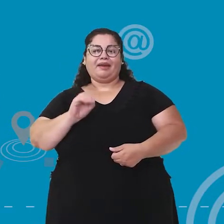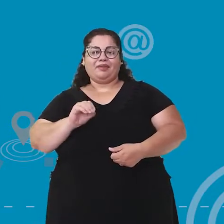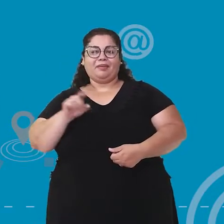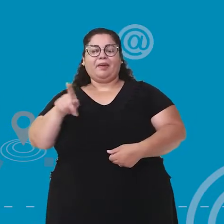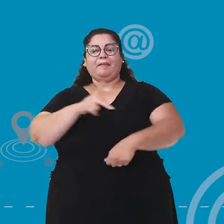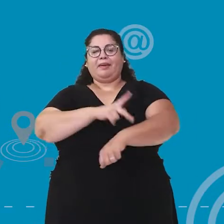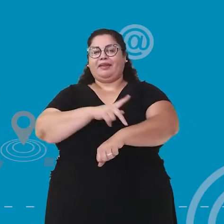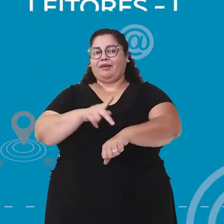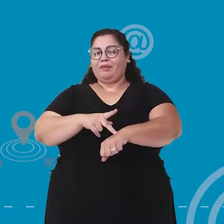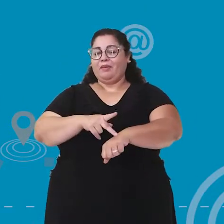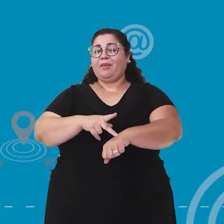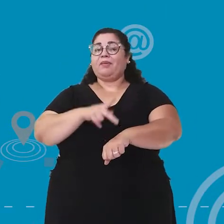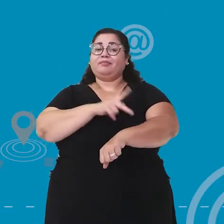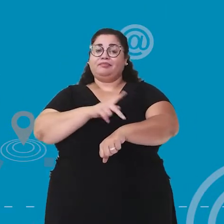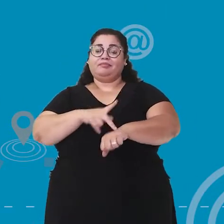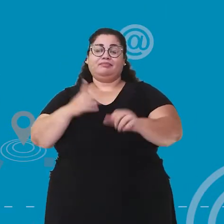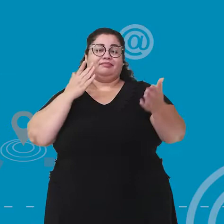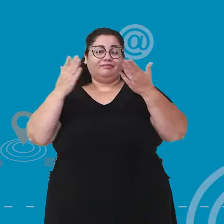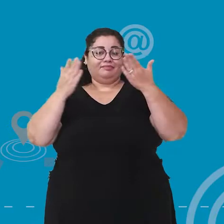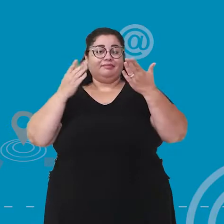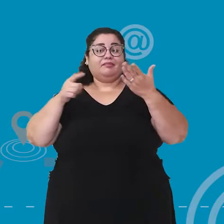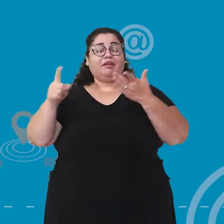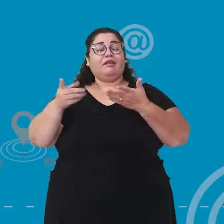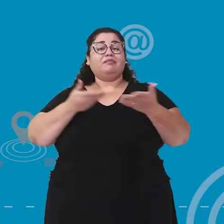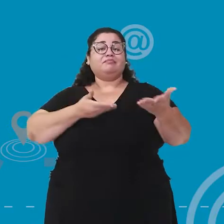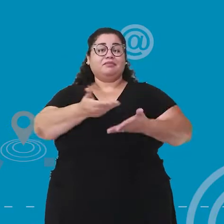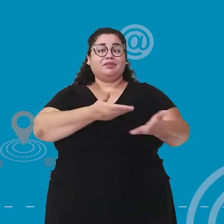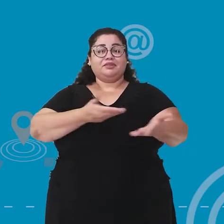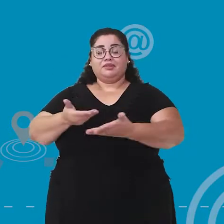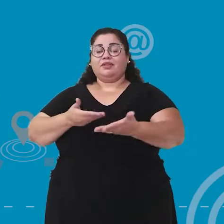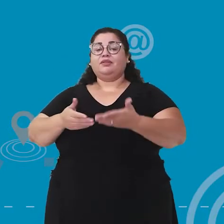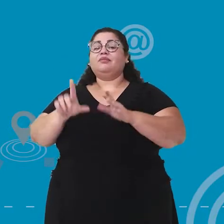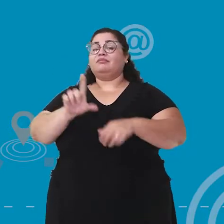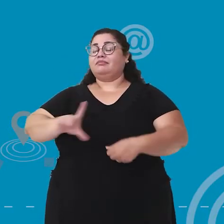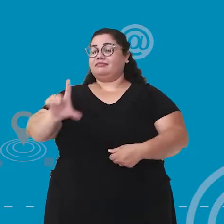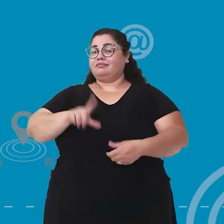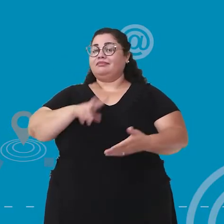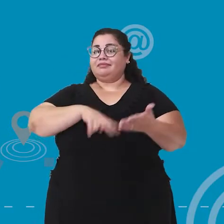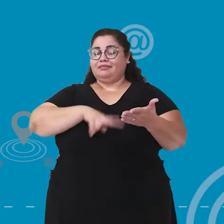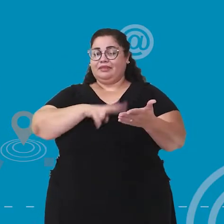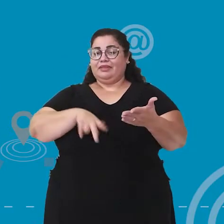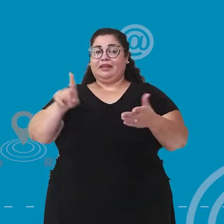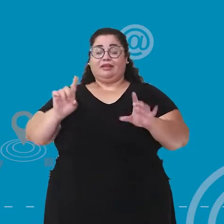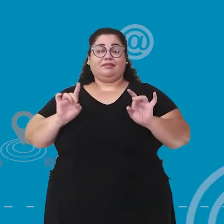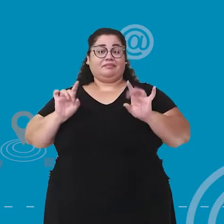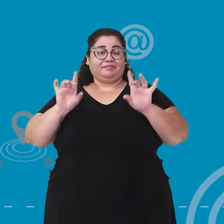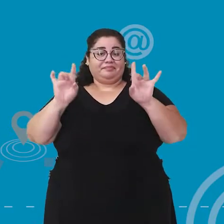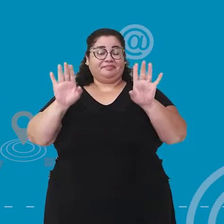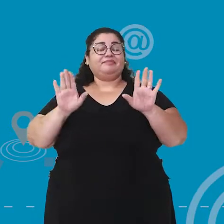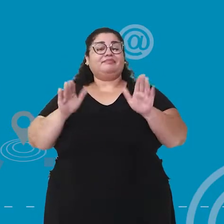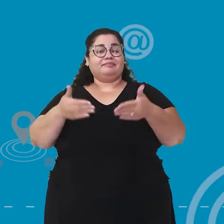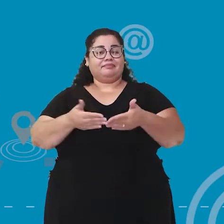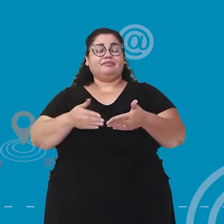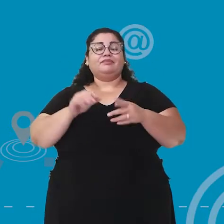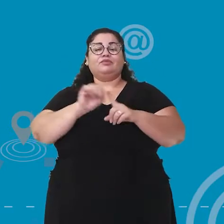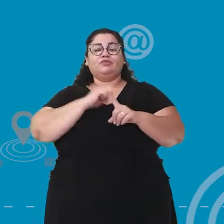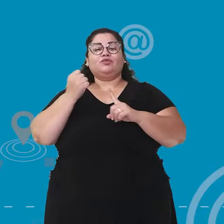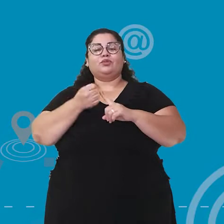é pedagogo, psicopedagogo, mediador de leitura literária, especialista em